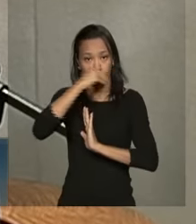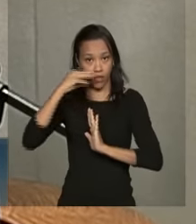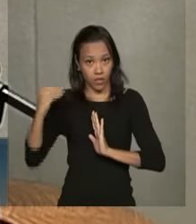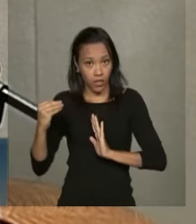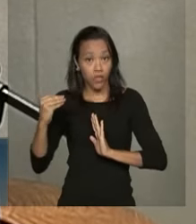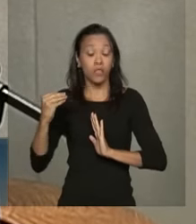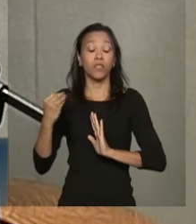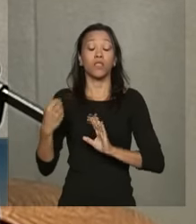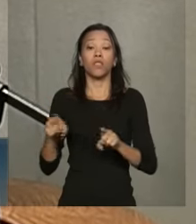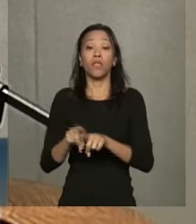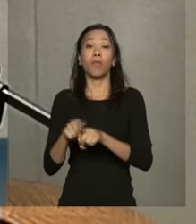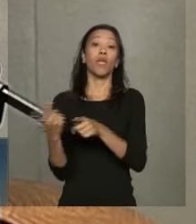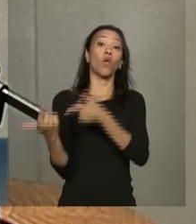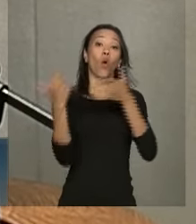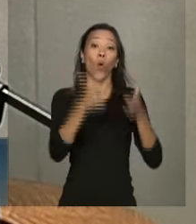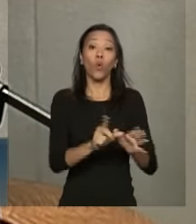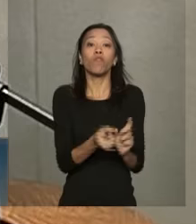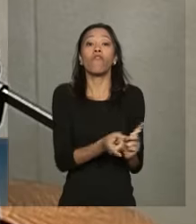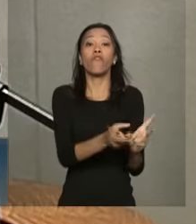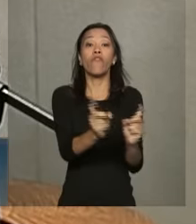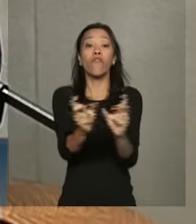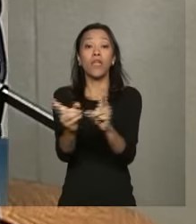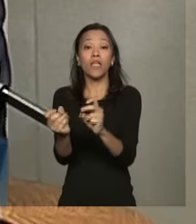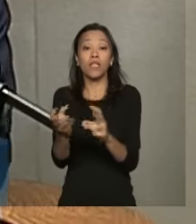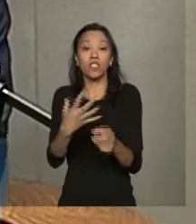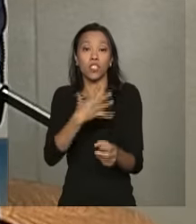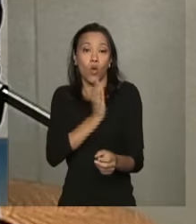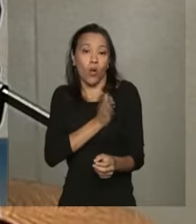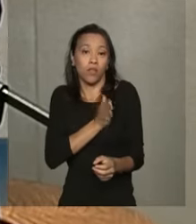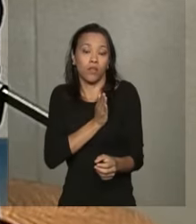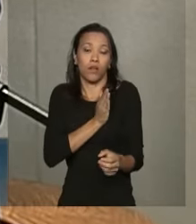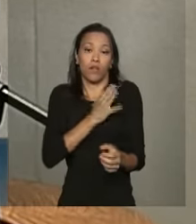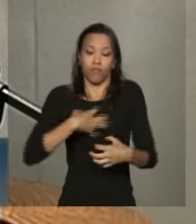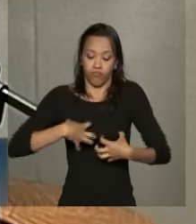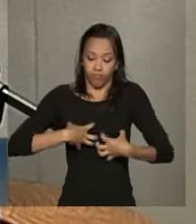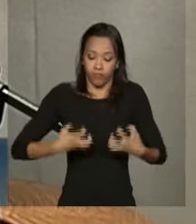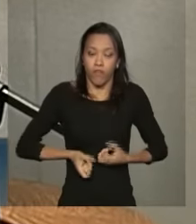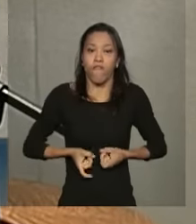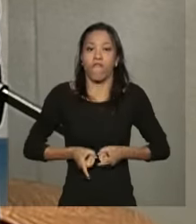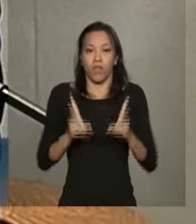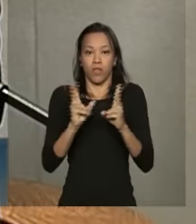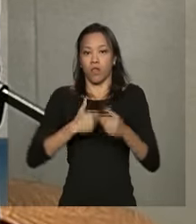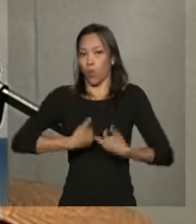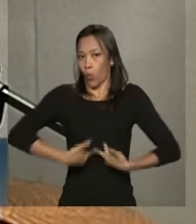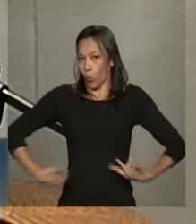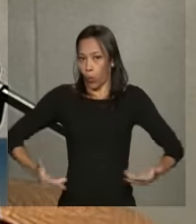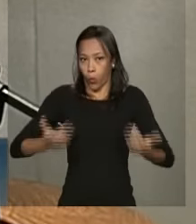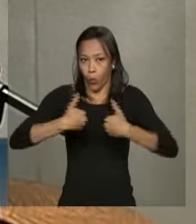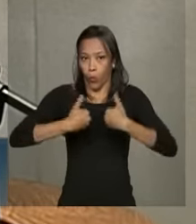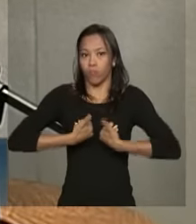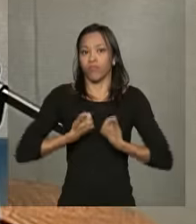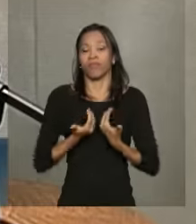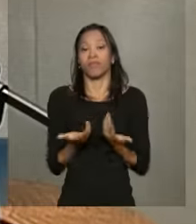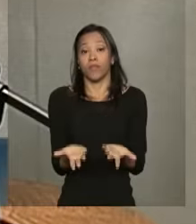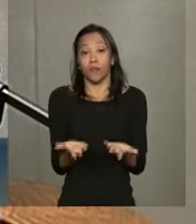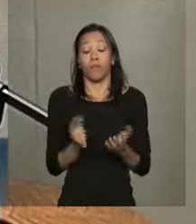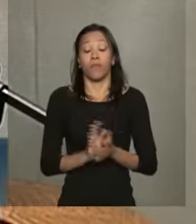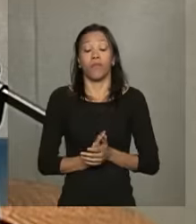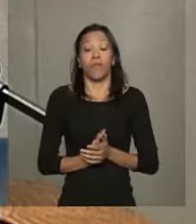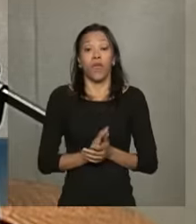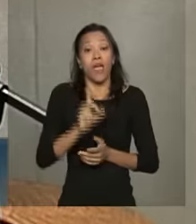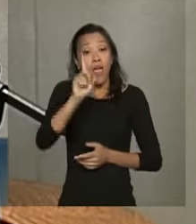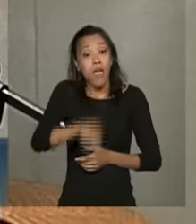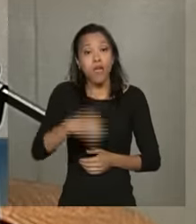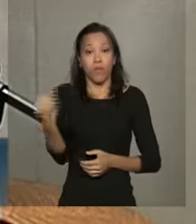crimes de tráfico de órgãos previstos na lei de transplantes bom aos dados em primeiro acho que importante